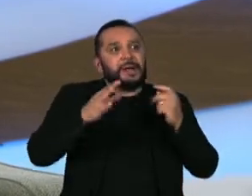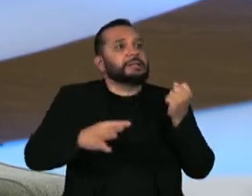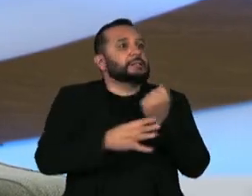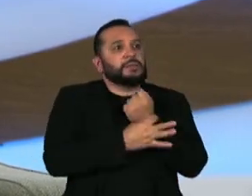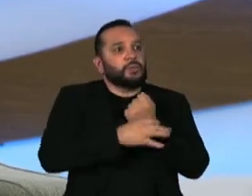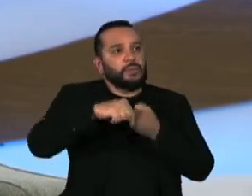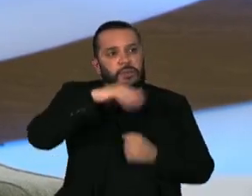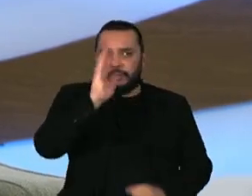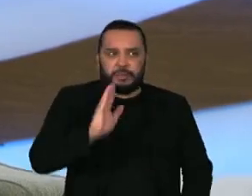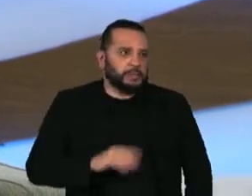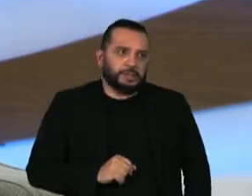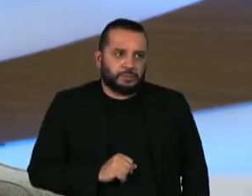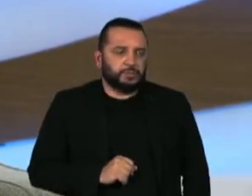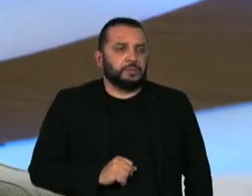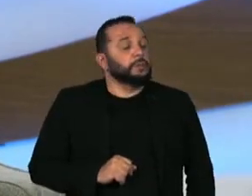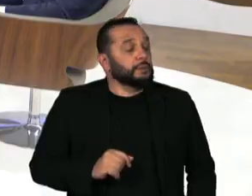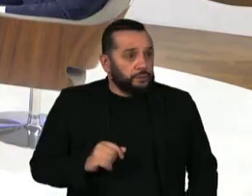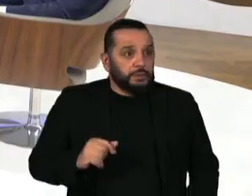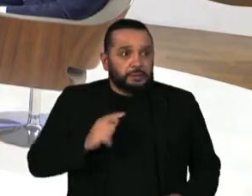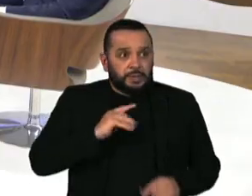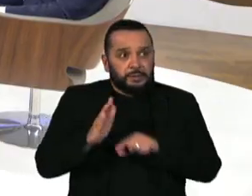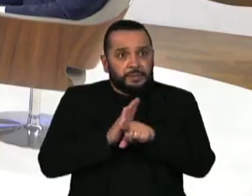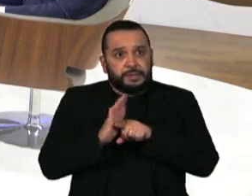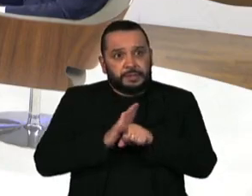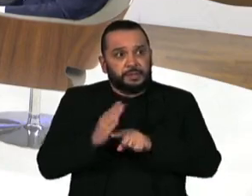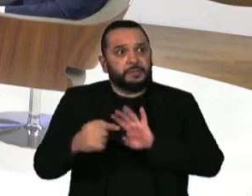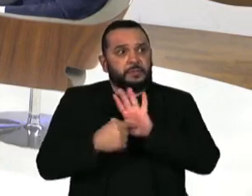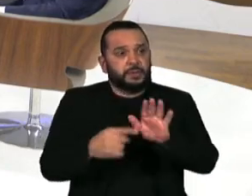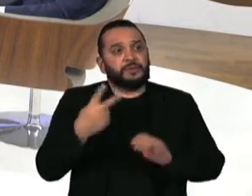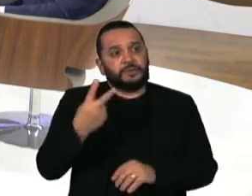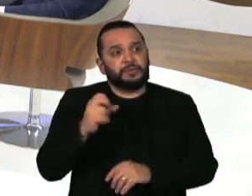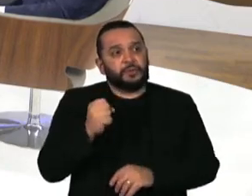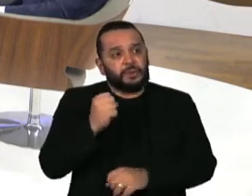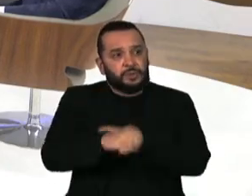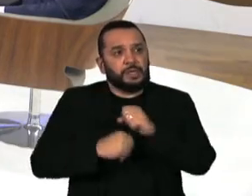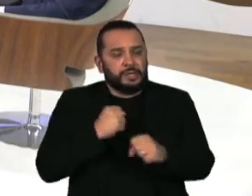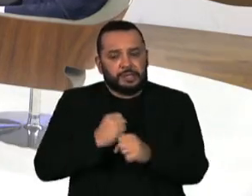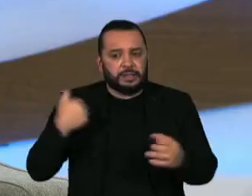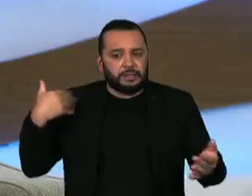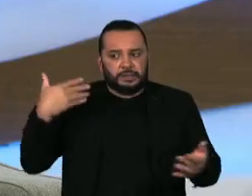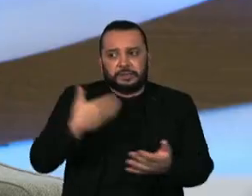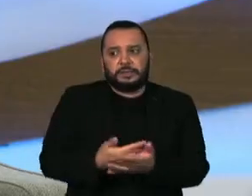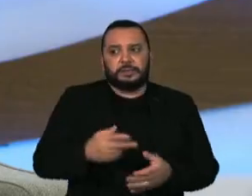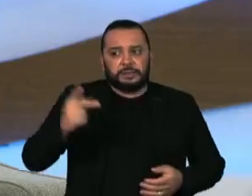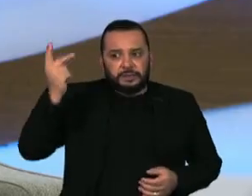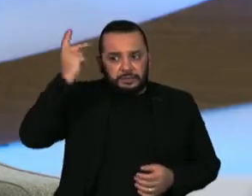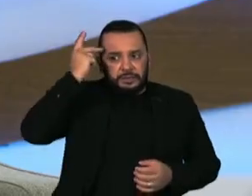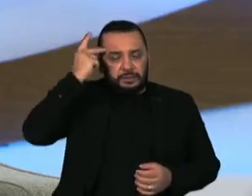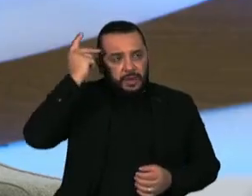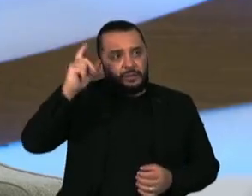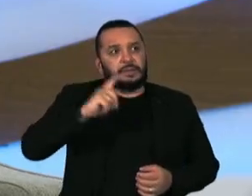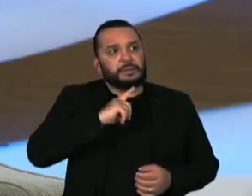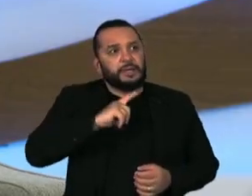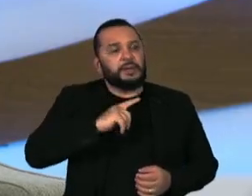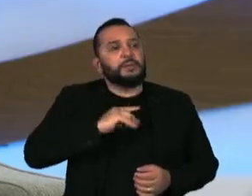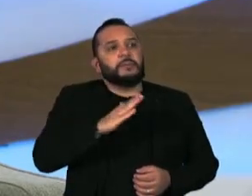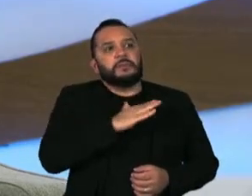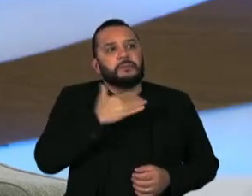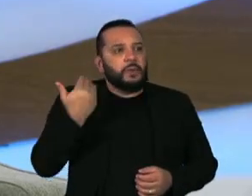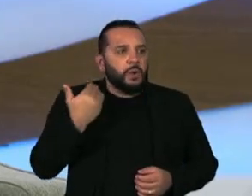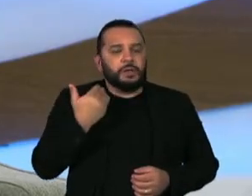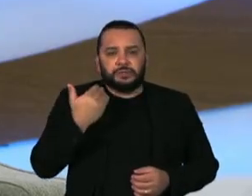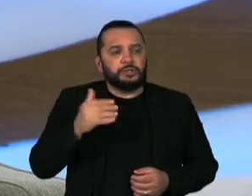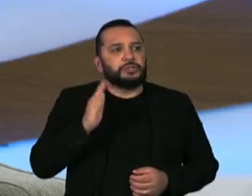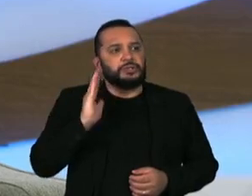da Violência, mostrando que pela primeira vez nesses 28 anos, São Paulo está com índice de homicídio abaixo de 6 por 100 mil